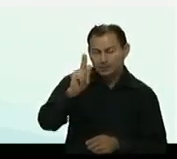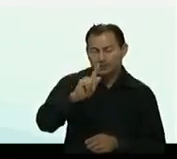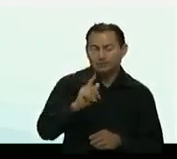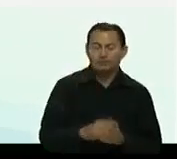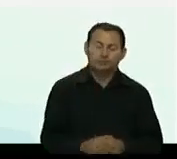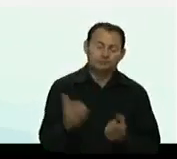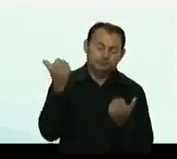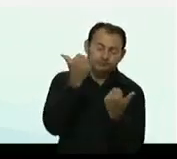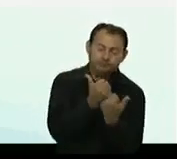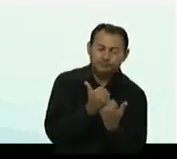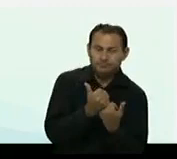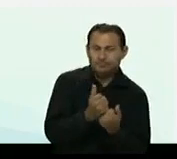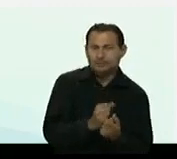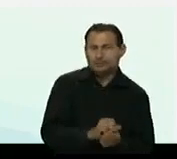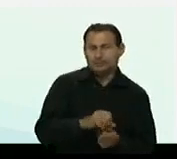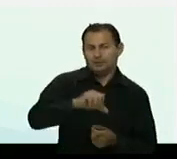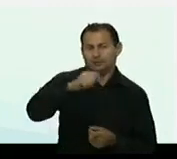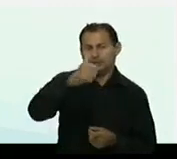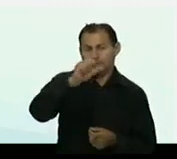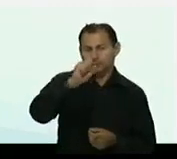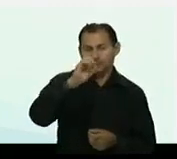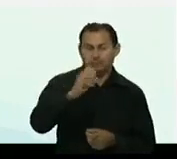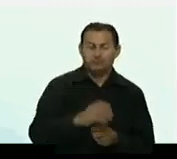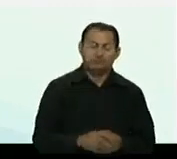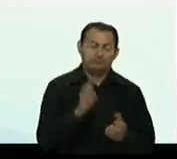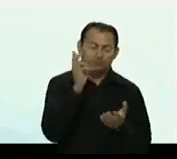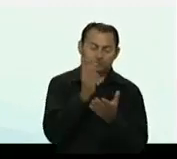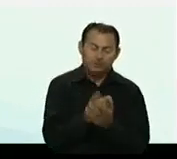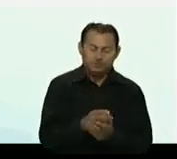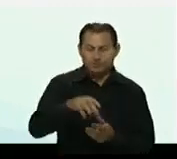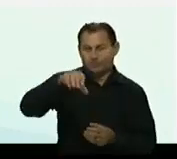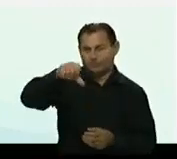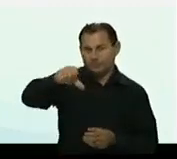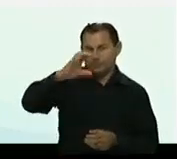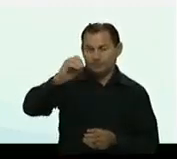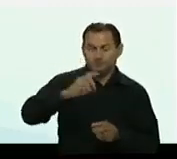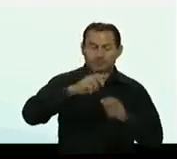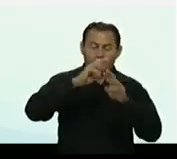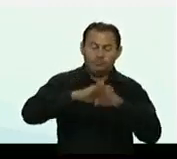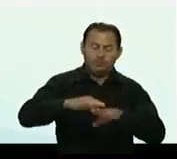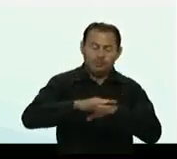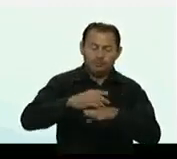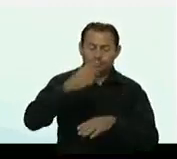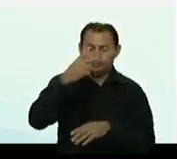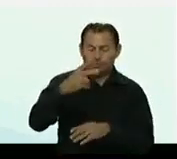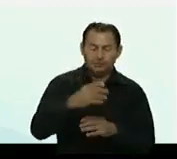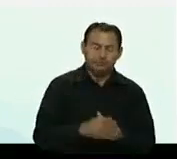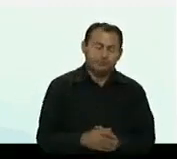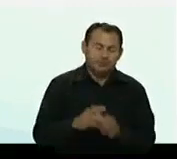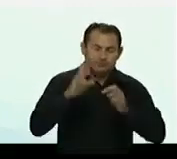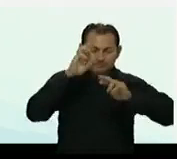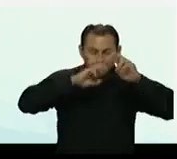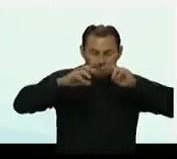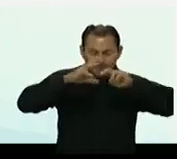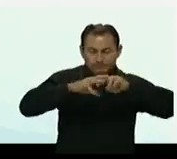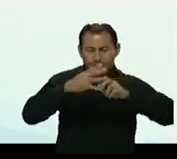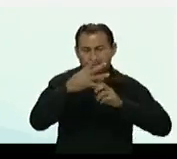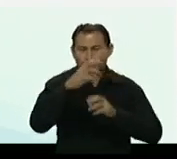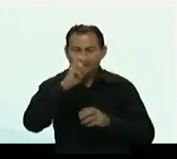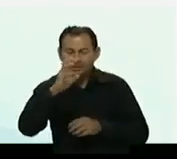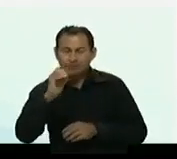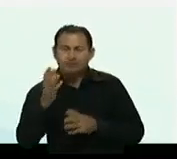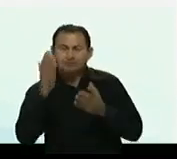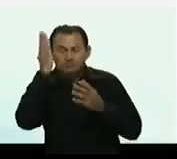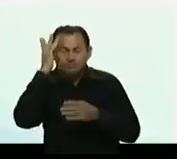aqui, teremos 180 vezes 5 meios. Teremos 900 sobre 2, que é 450. Mas como vou saber